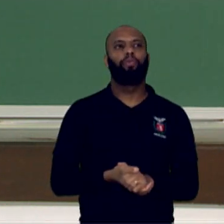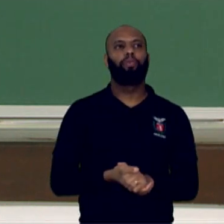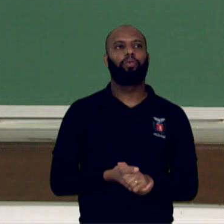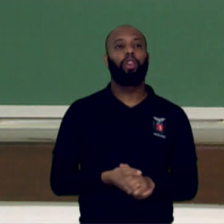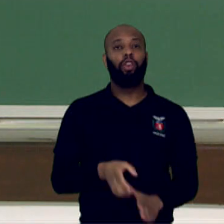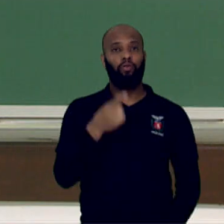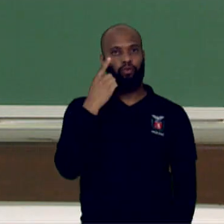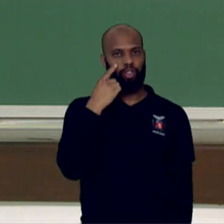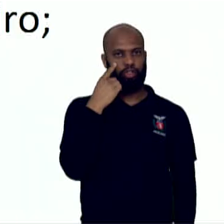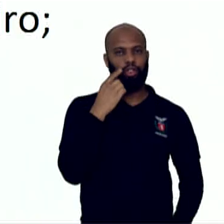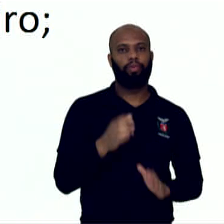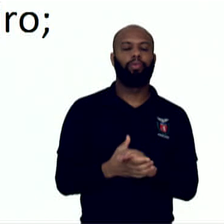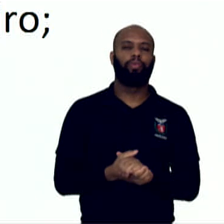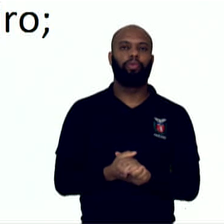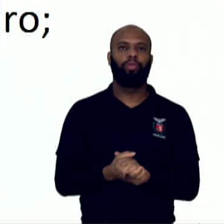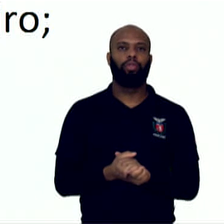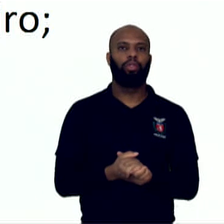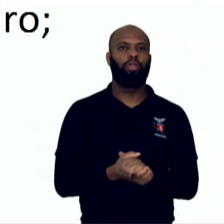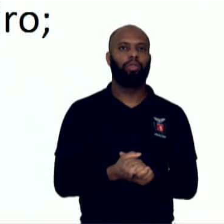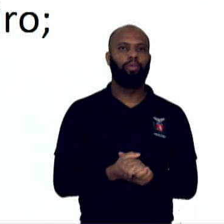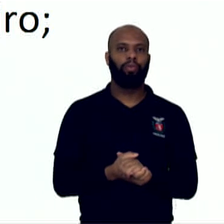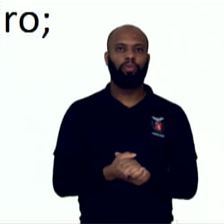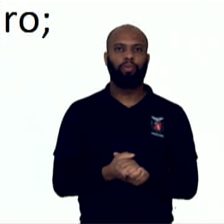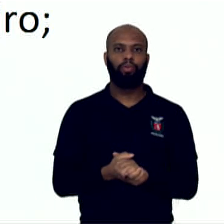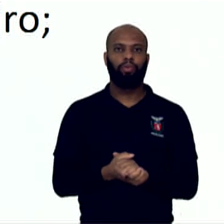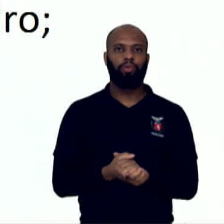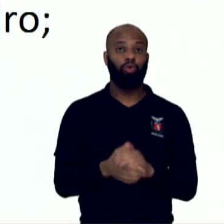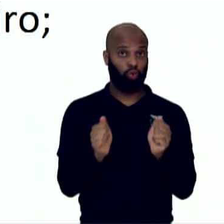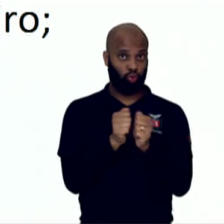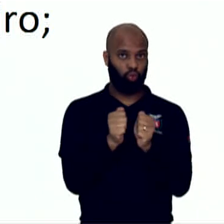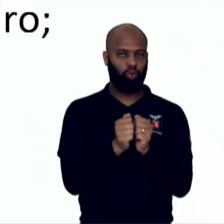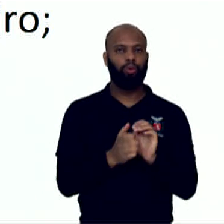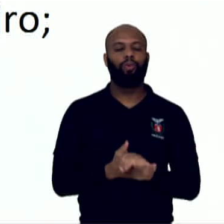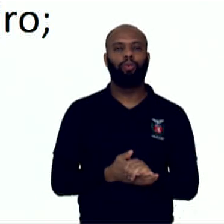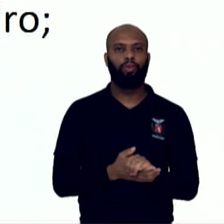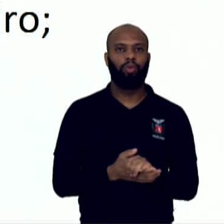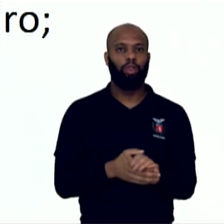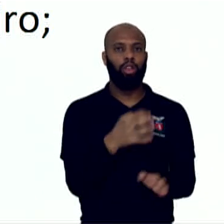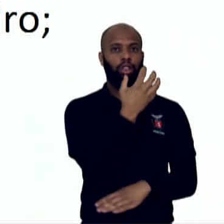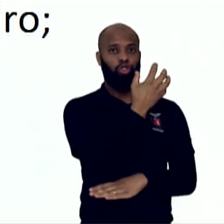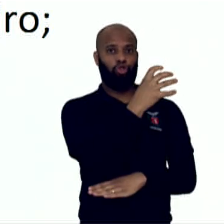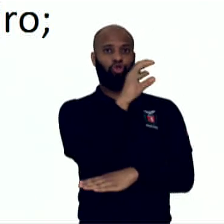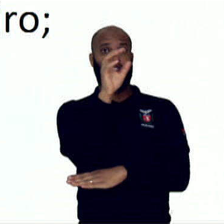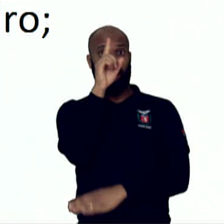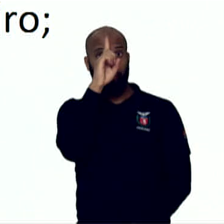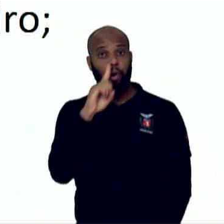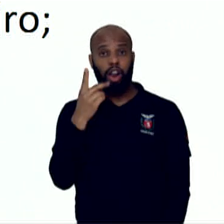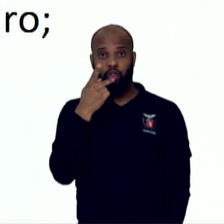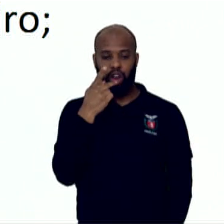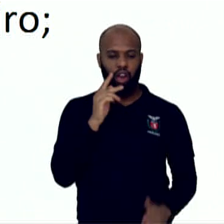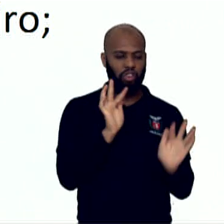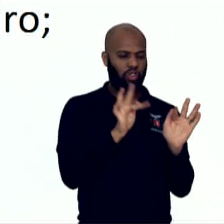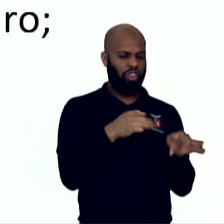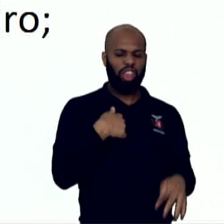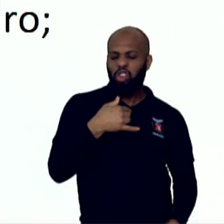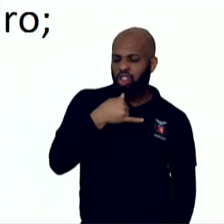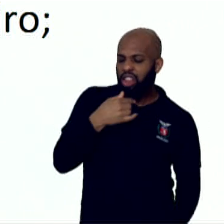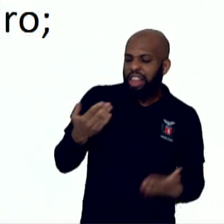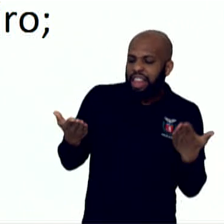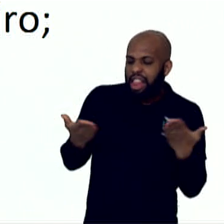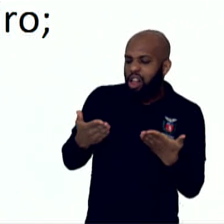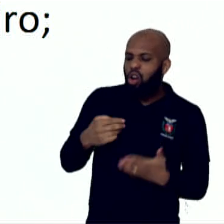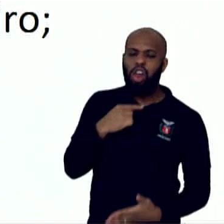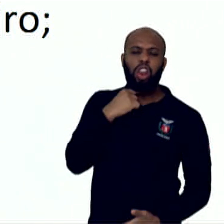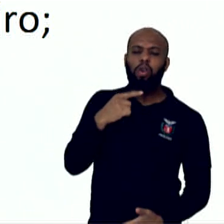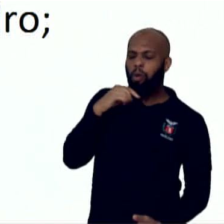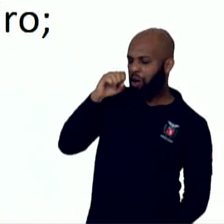vamos lá, olhe lá, vamos fazer juntos. O girassol dizer no final, estou triste porque agora não posso